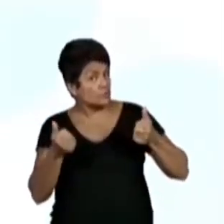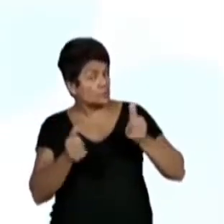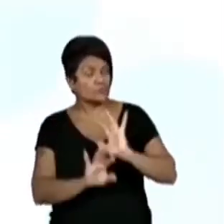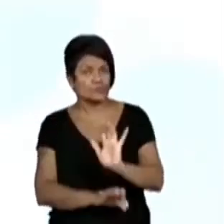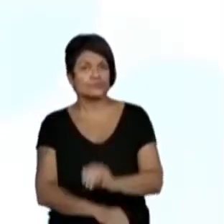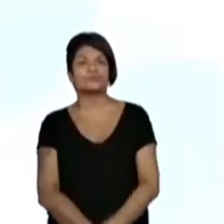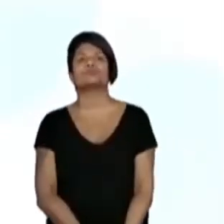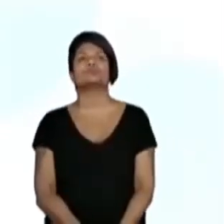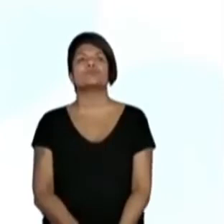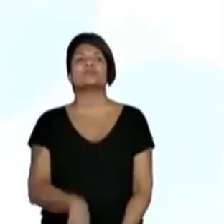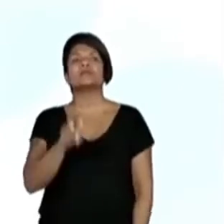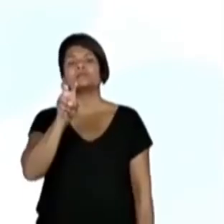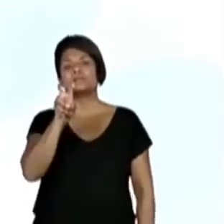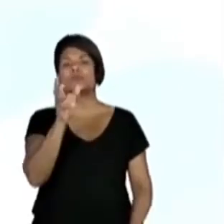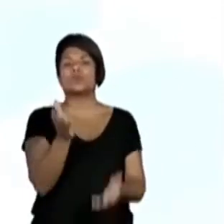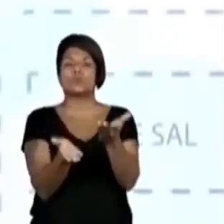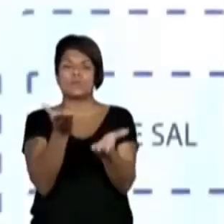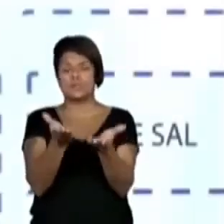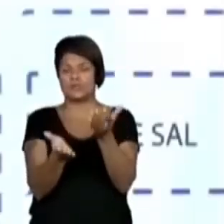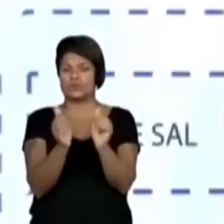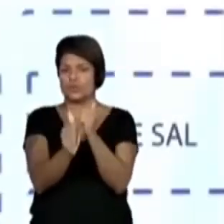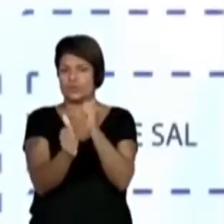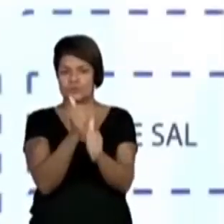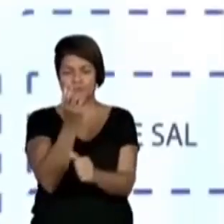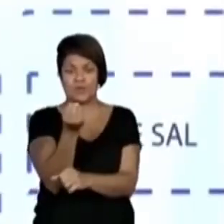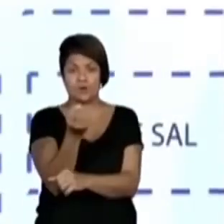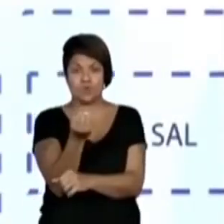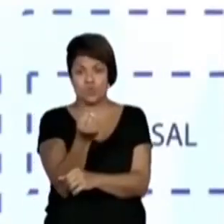aqui 5 quilos de arroz branco,